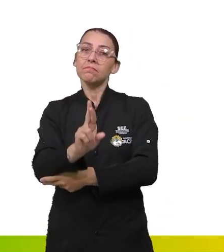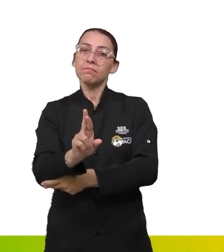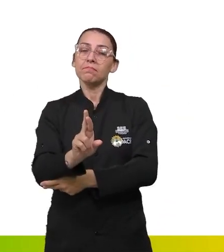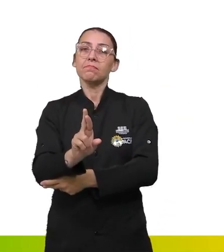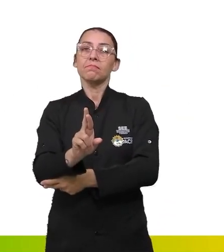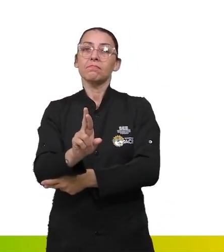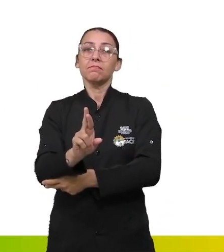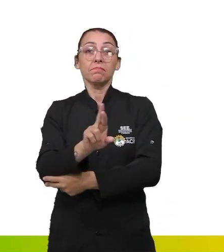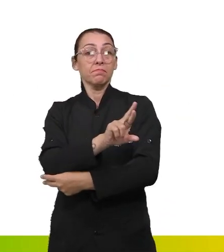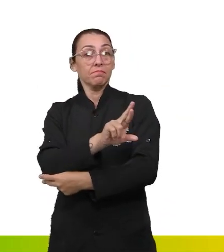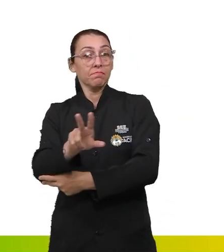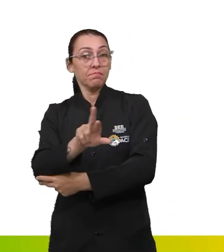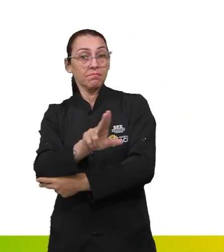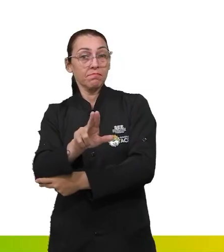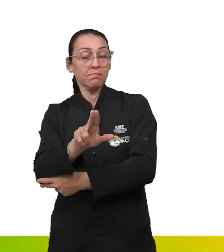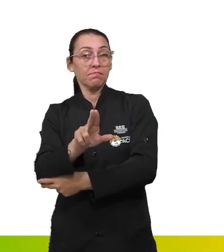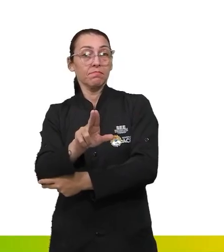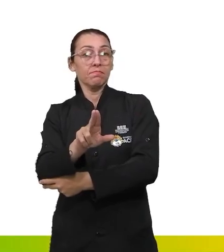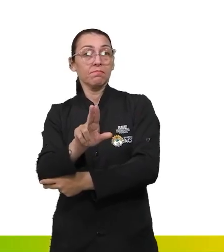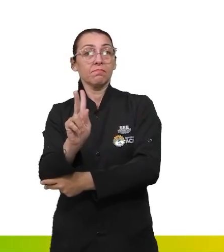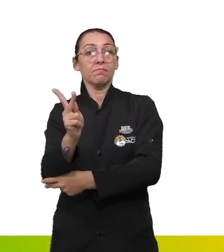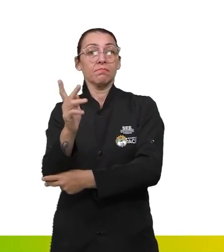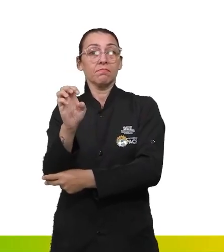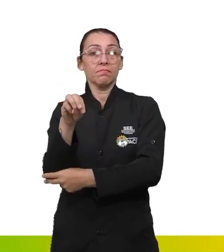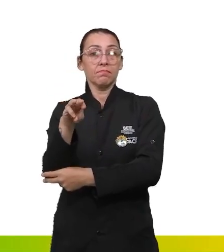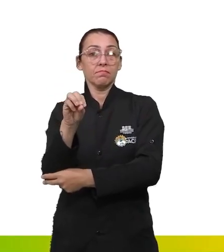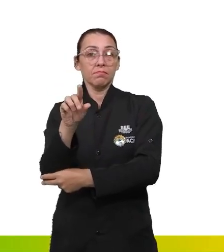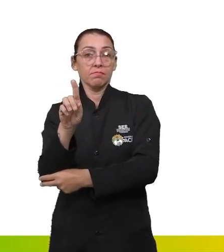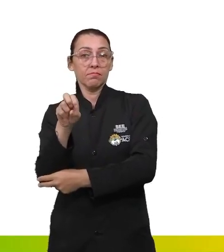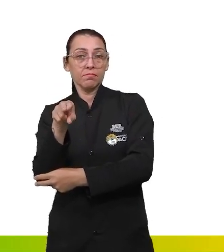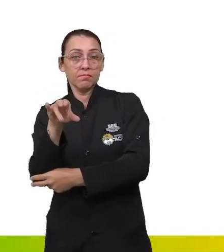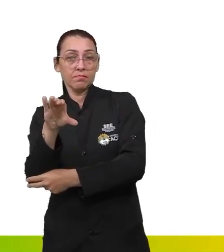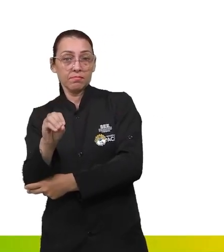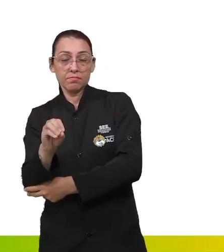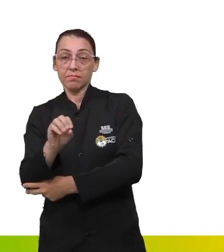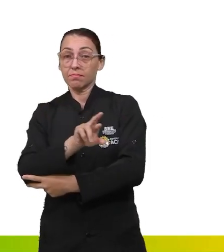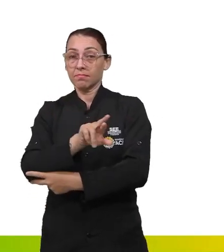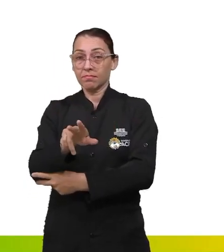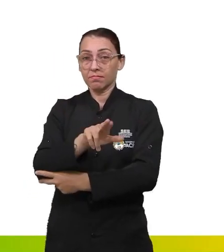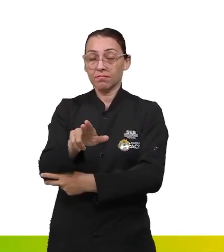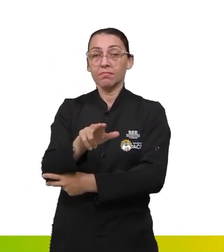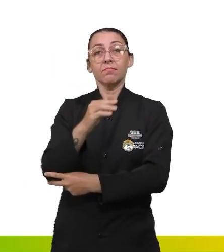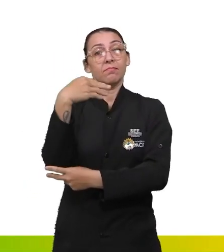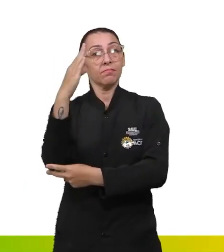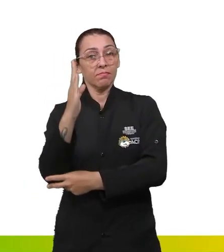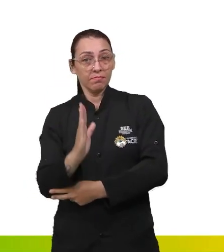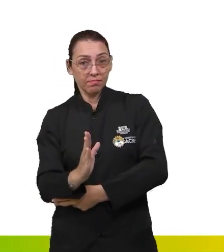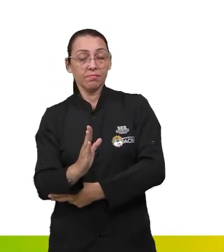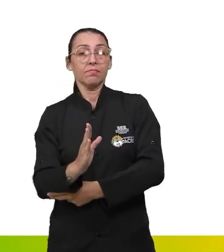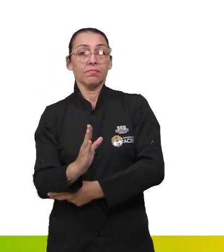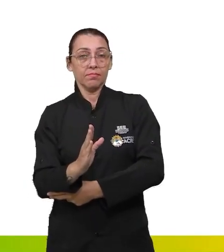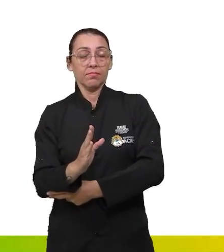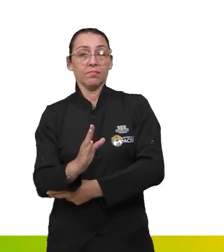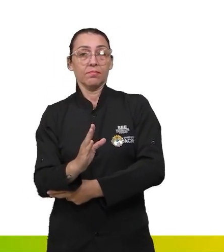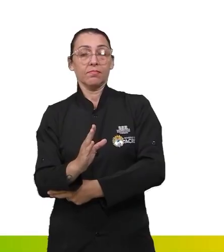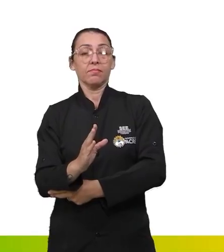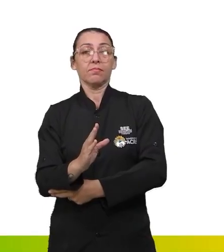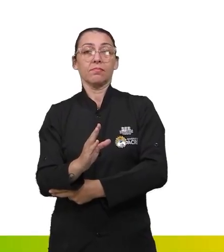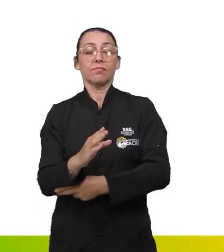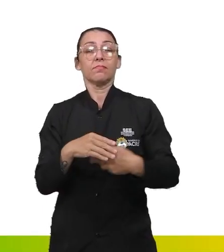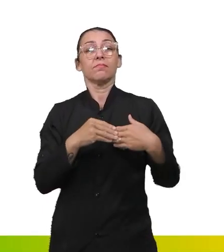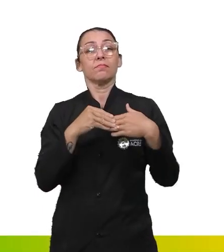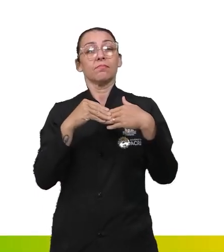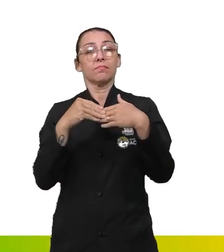é negativa. Não, não se trata de um povo homogêneo. O brasileiro, quando nós levamos